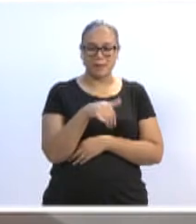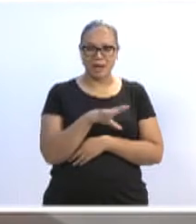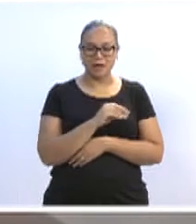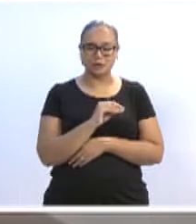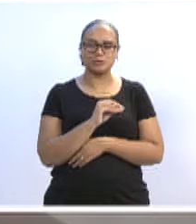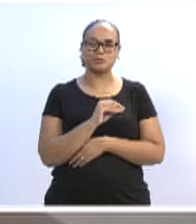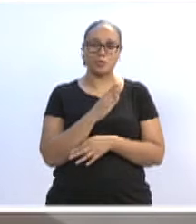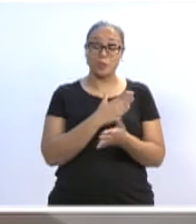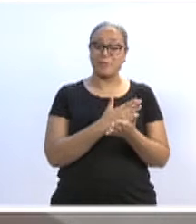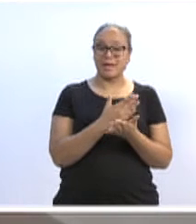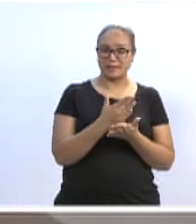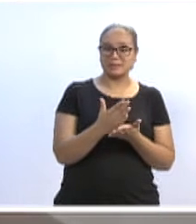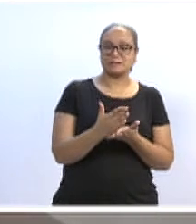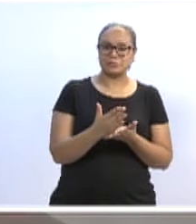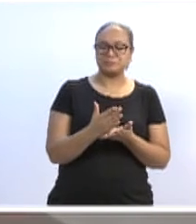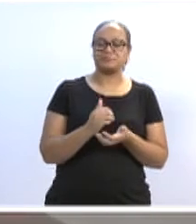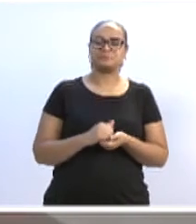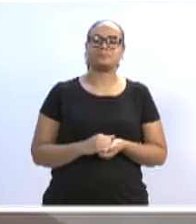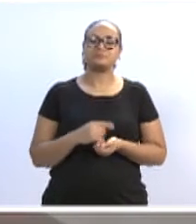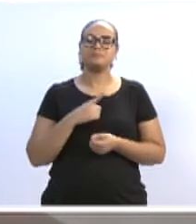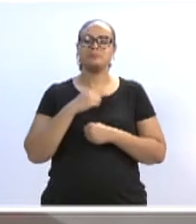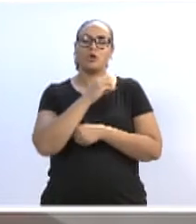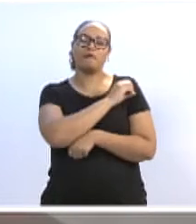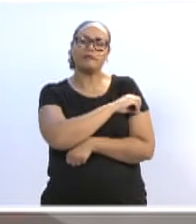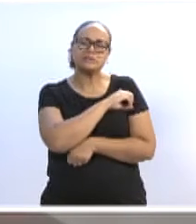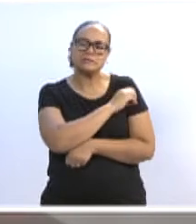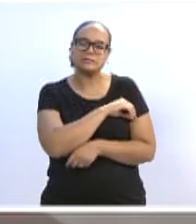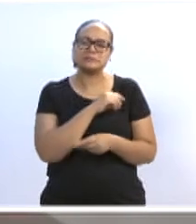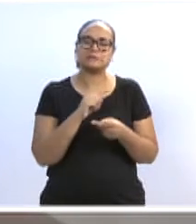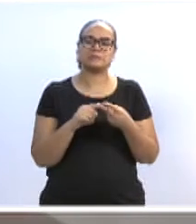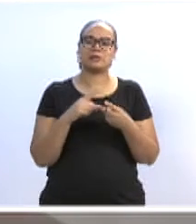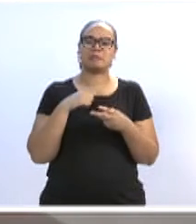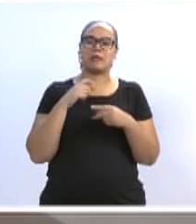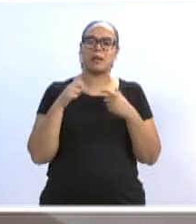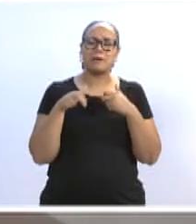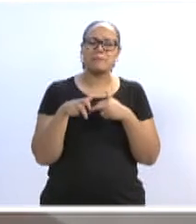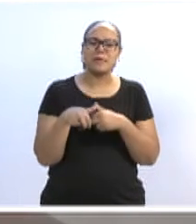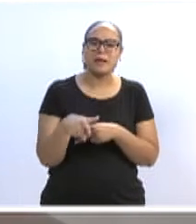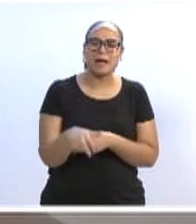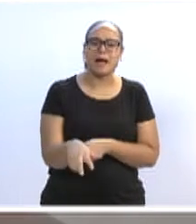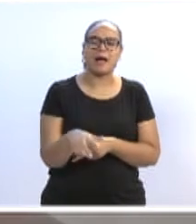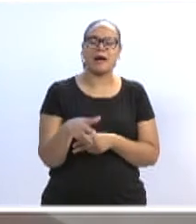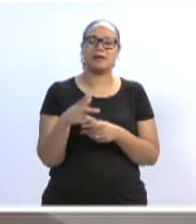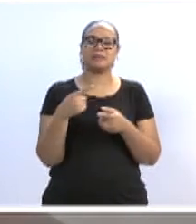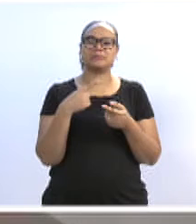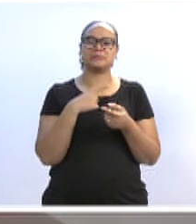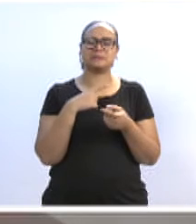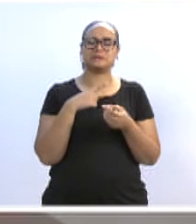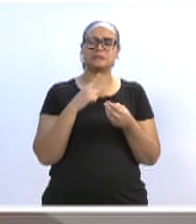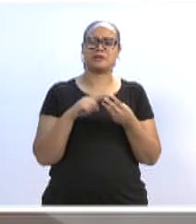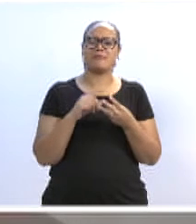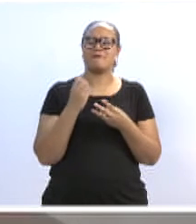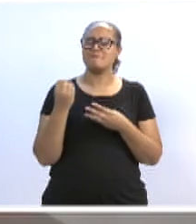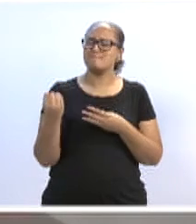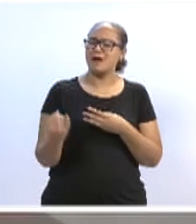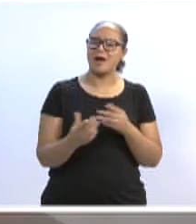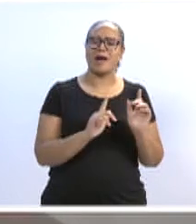arte e moda, oficina de cores e formas, caminhada cultural e outras ações que os